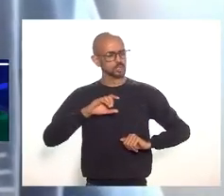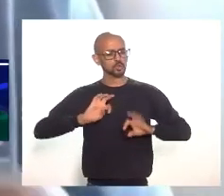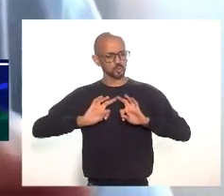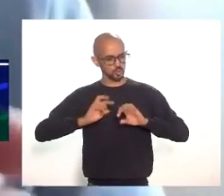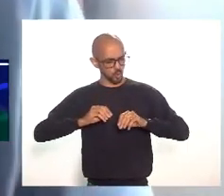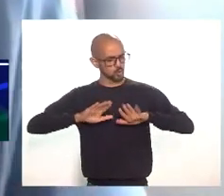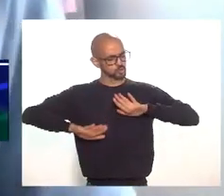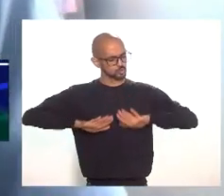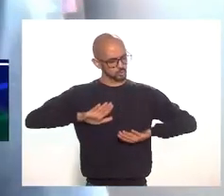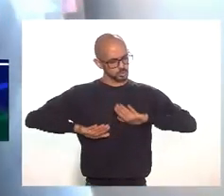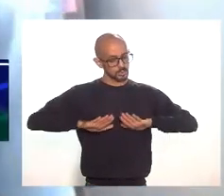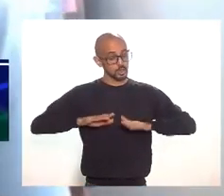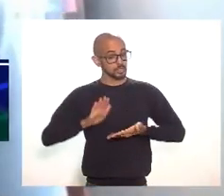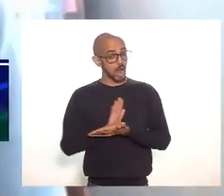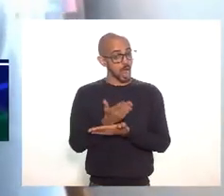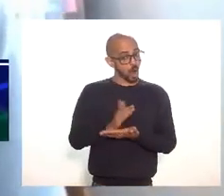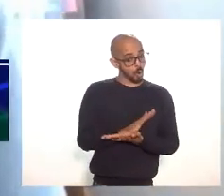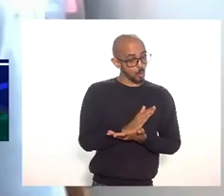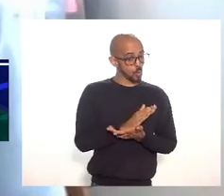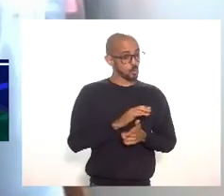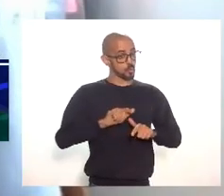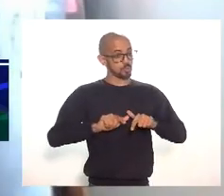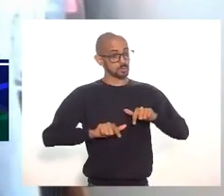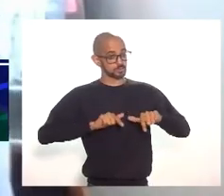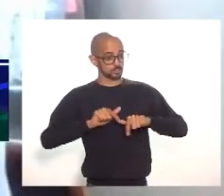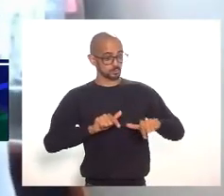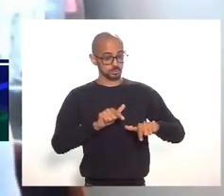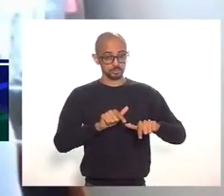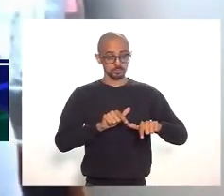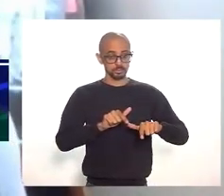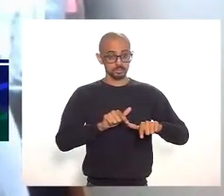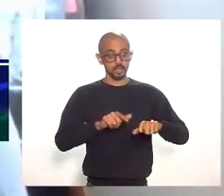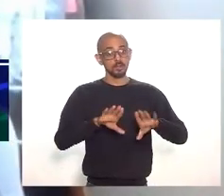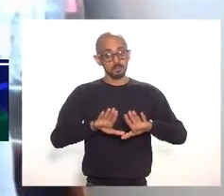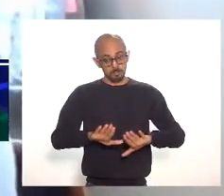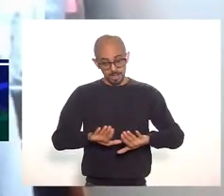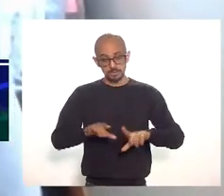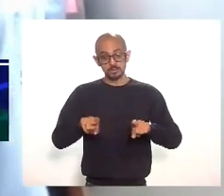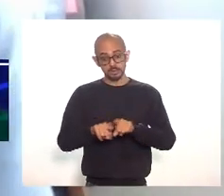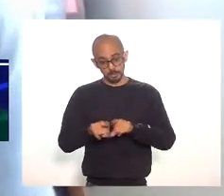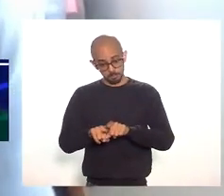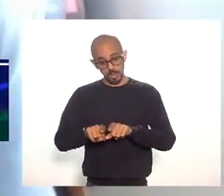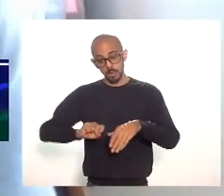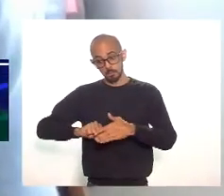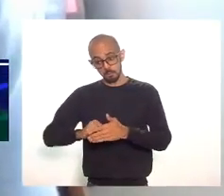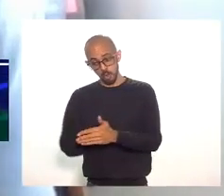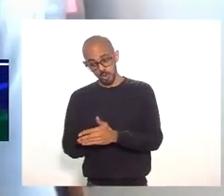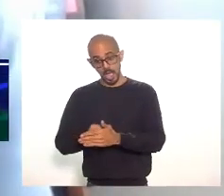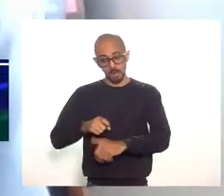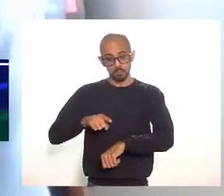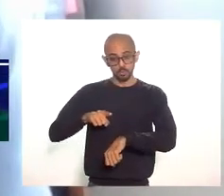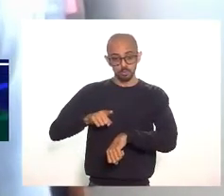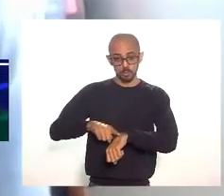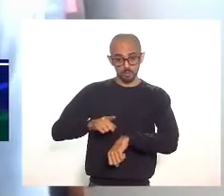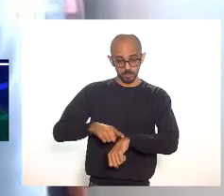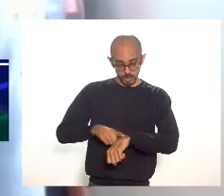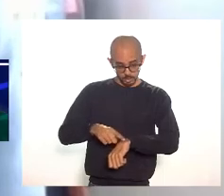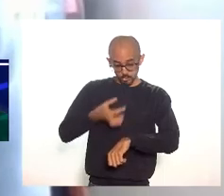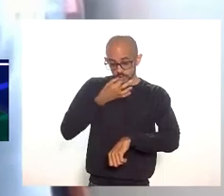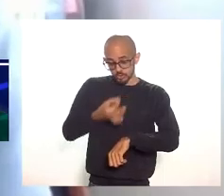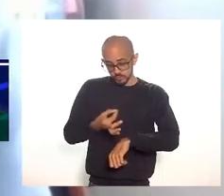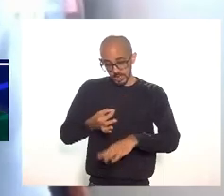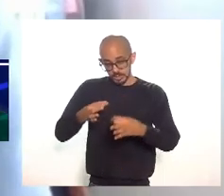atividades, quanto de restringir ou interditar por um determinado período e com a